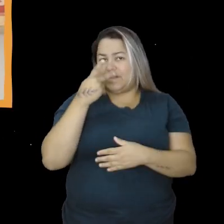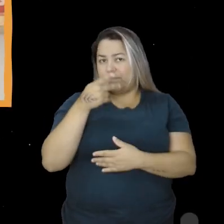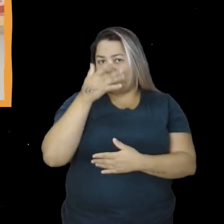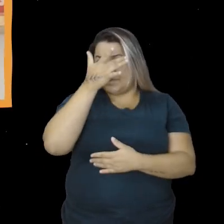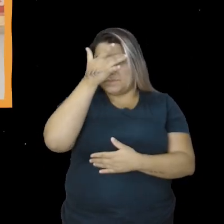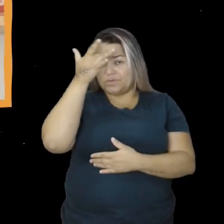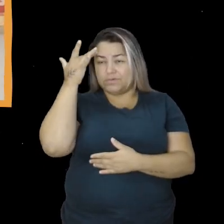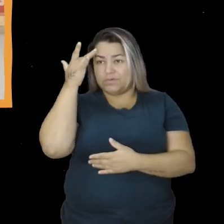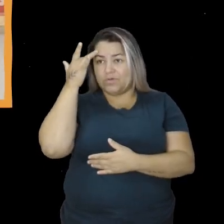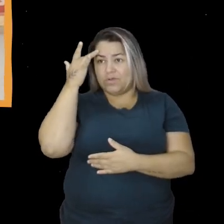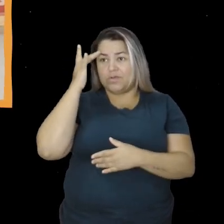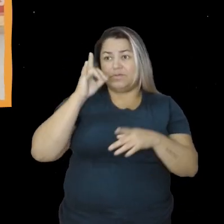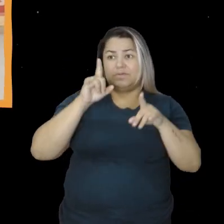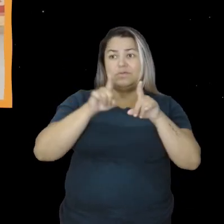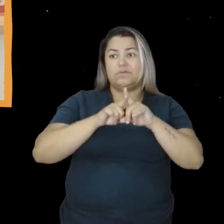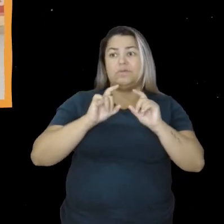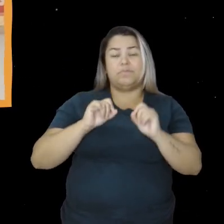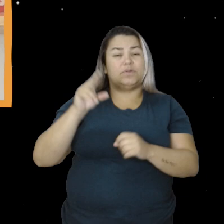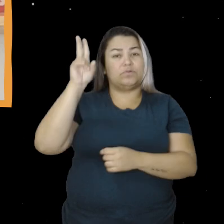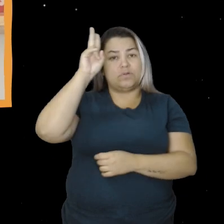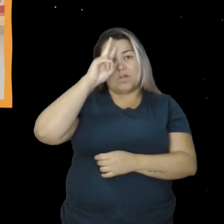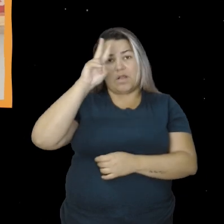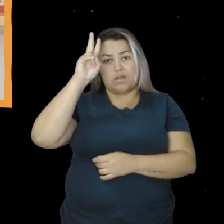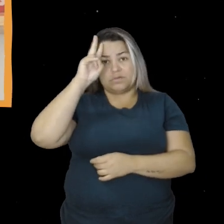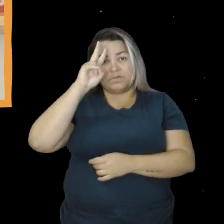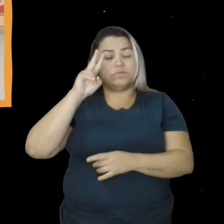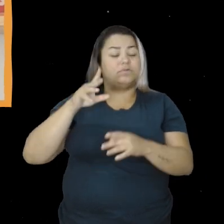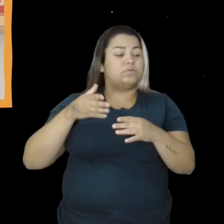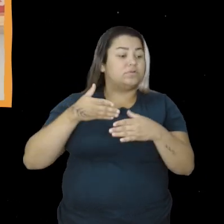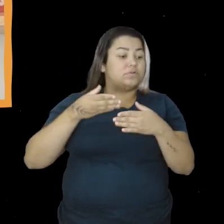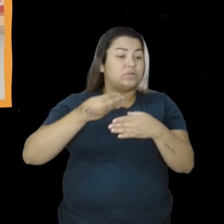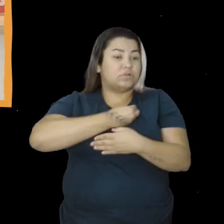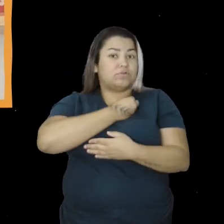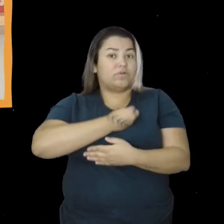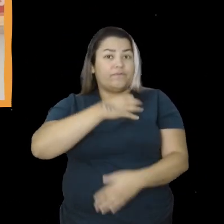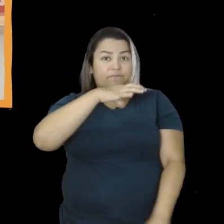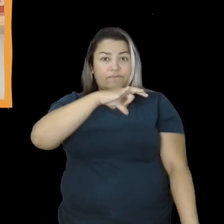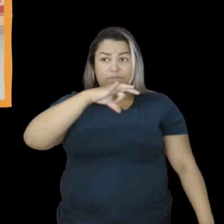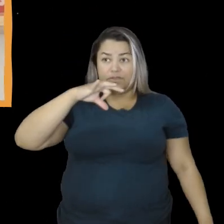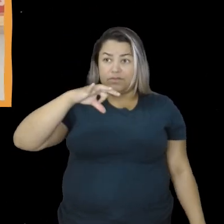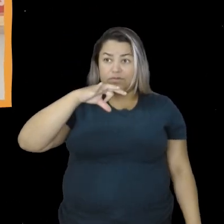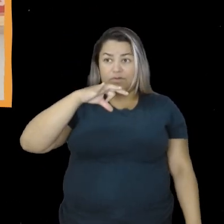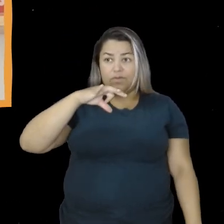Eu acho que eu sou fruto do período histórico que eu nasci e que eu vivo, né? Nasci em 99,